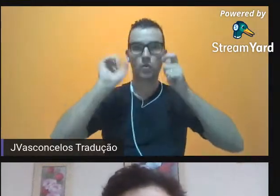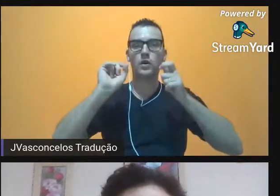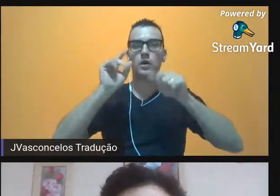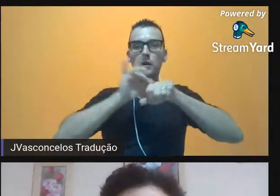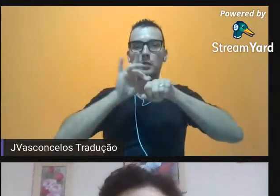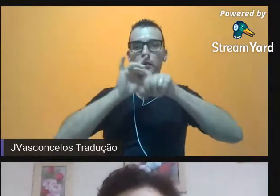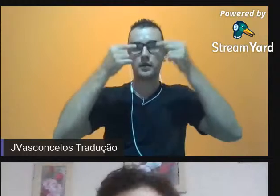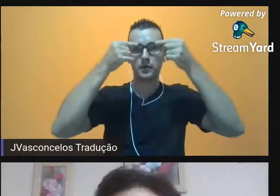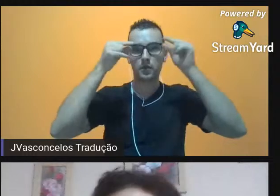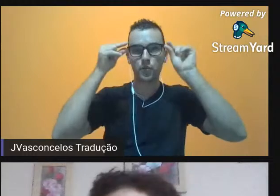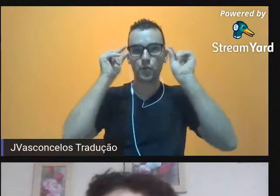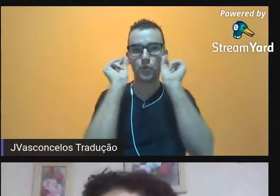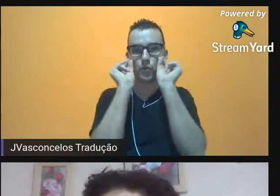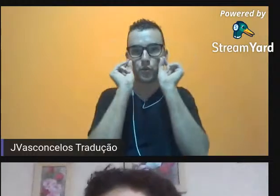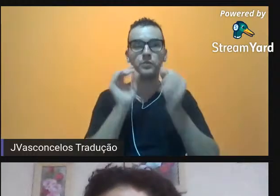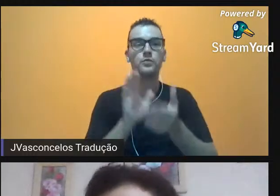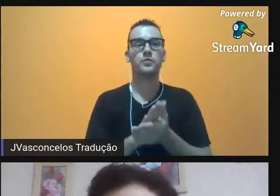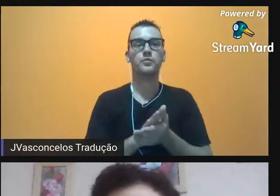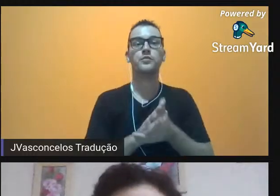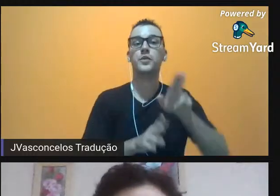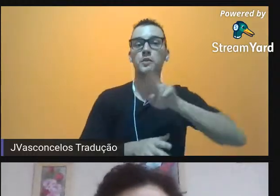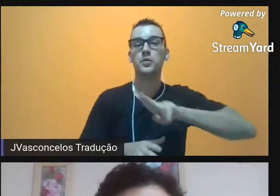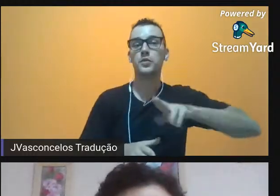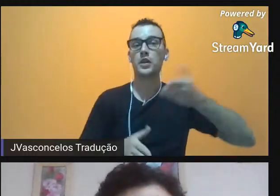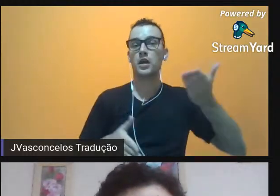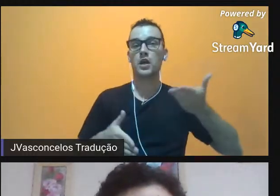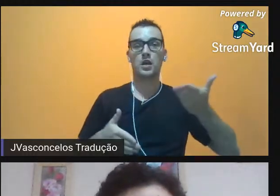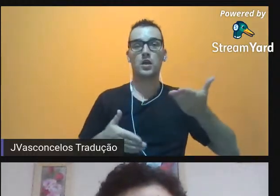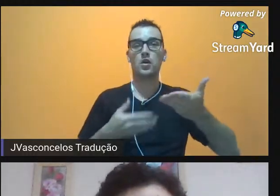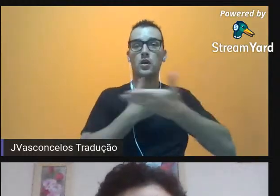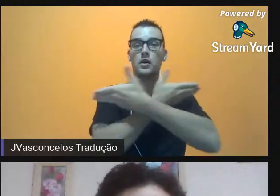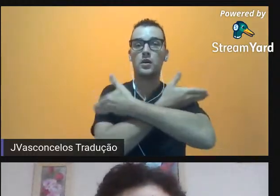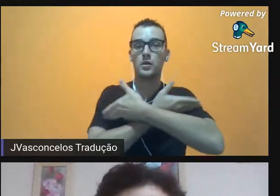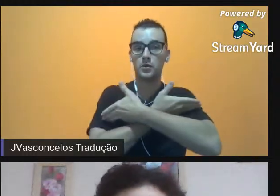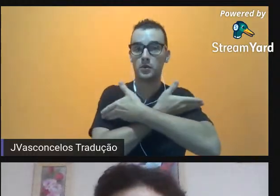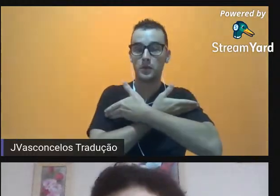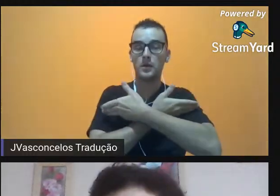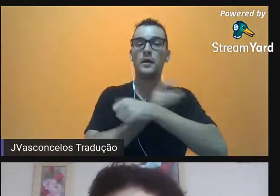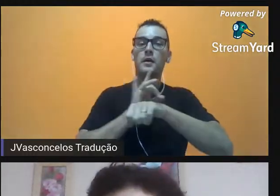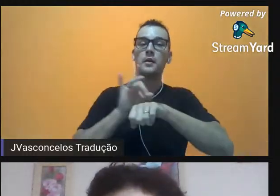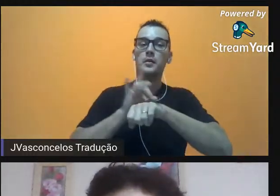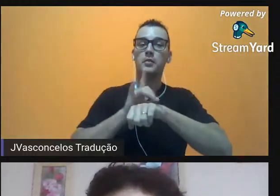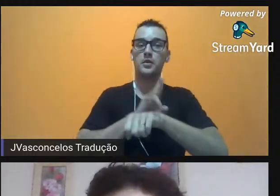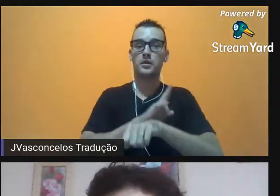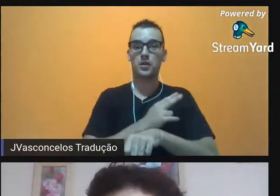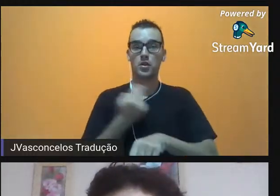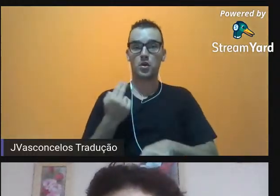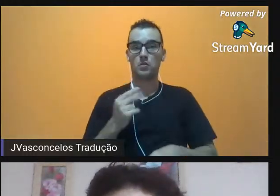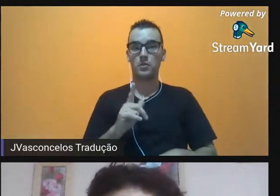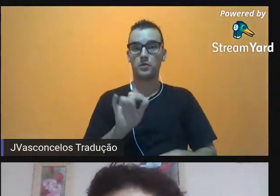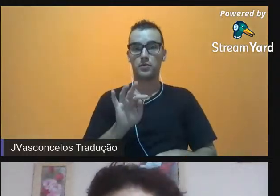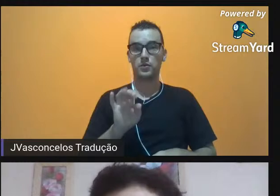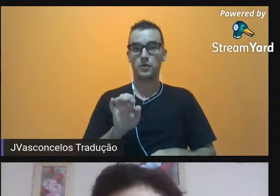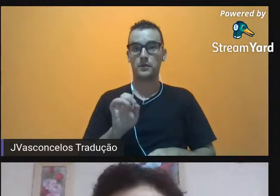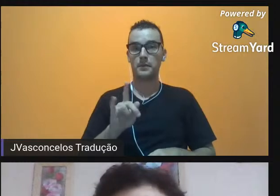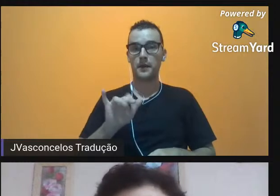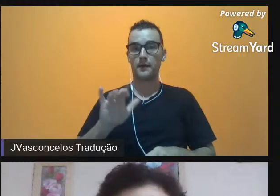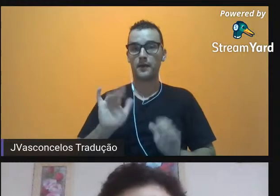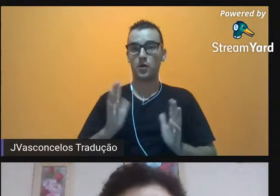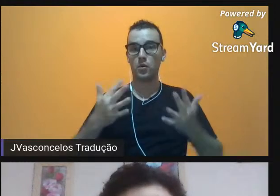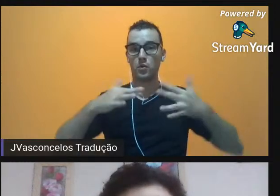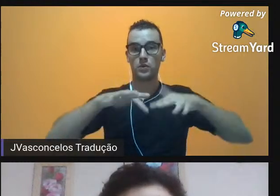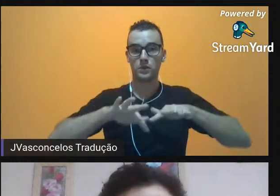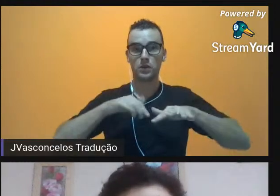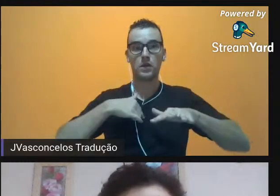preta, estou usando uma blusa preta, escrito Lute pela Inclusão. E estou no